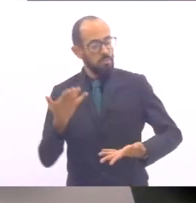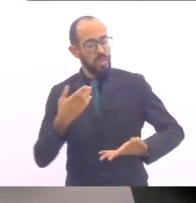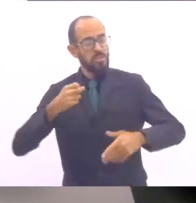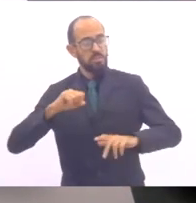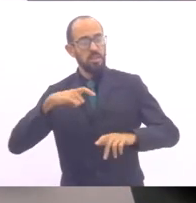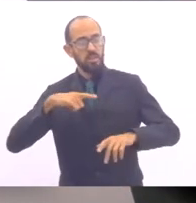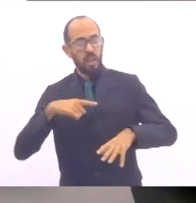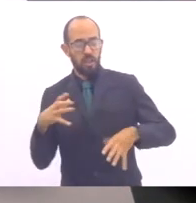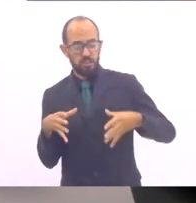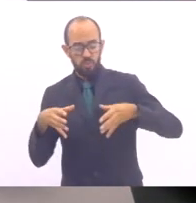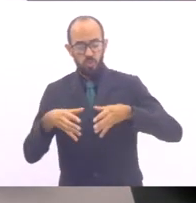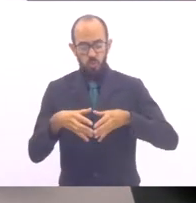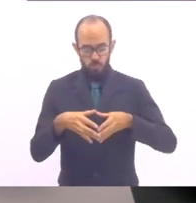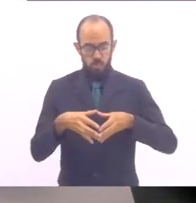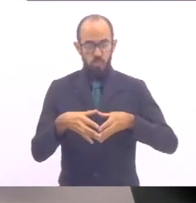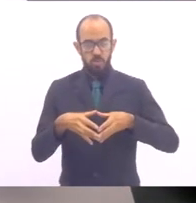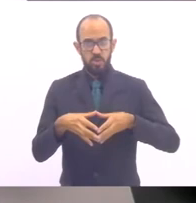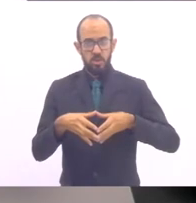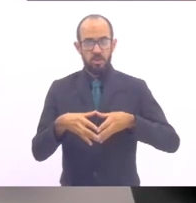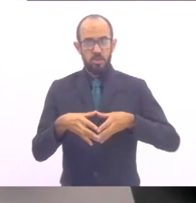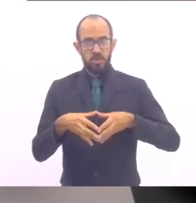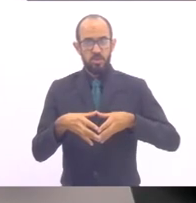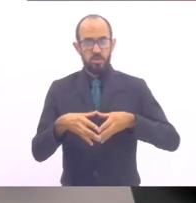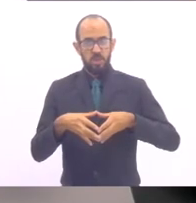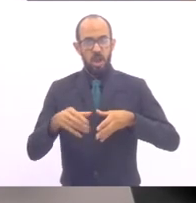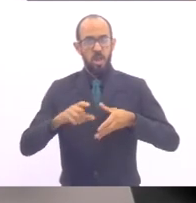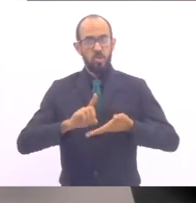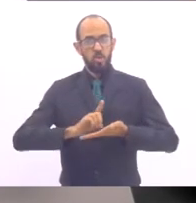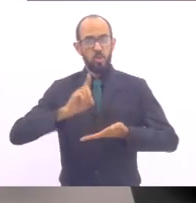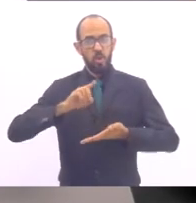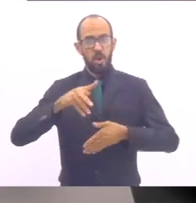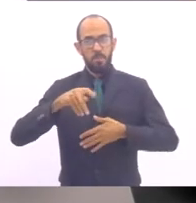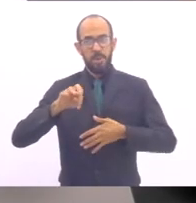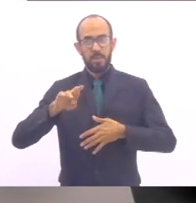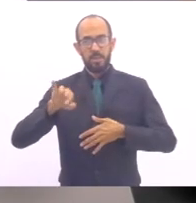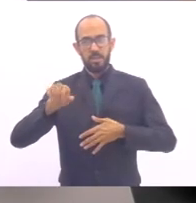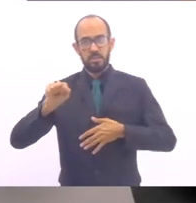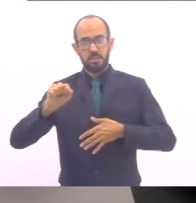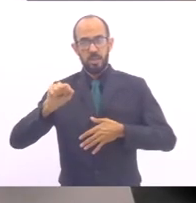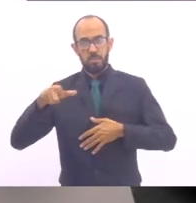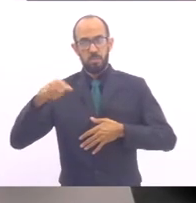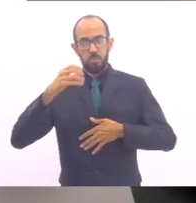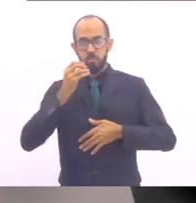estão declarando, a doutora Patrícia poderia ter...